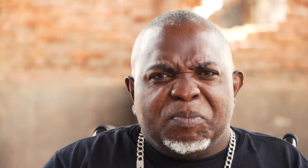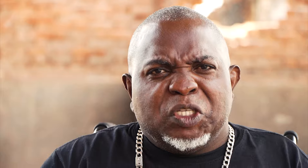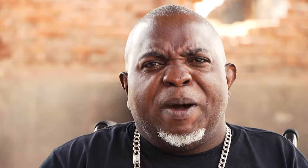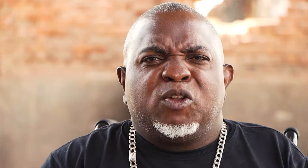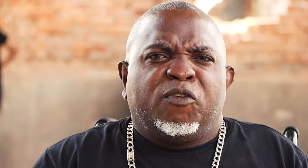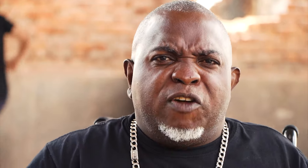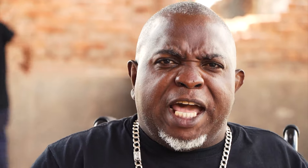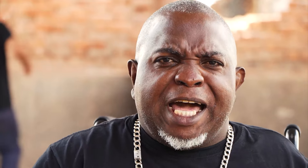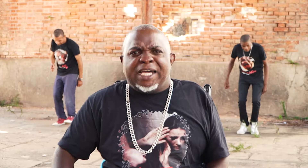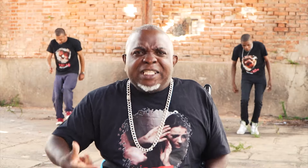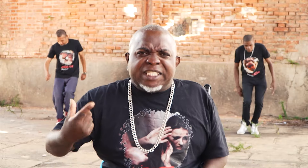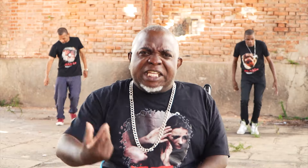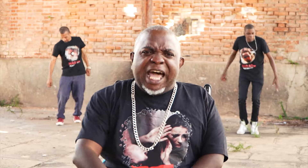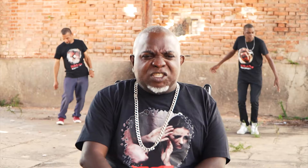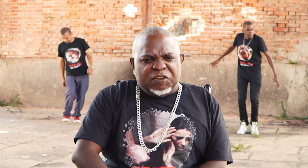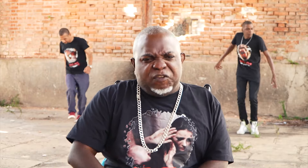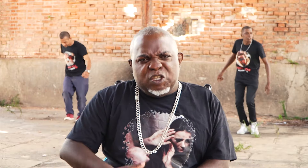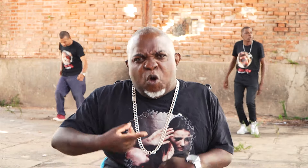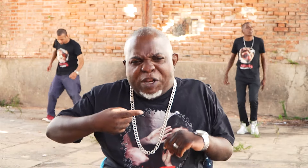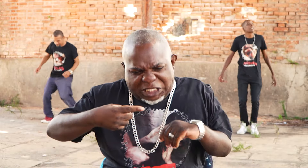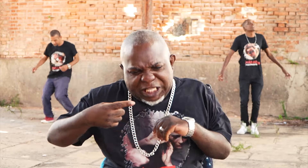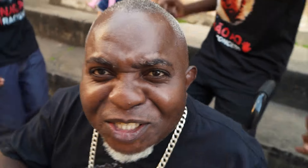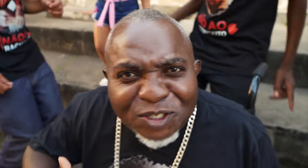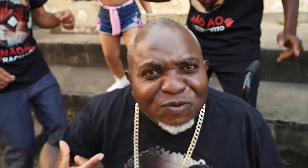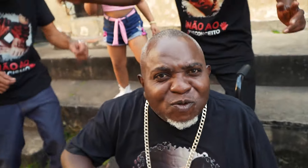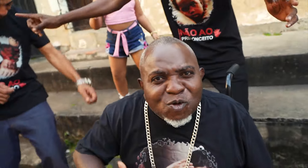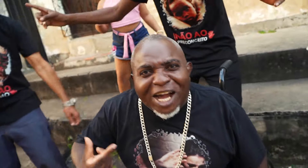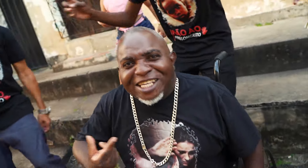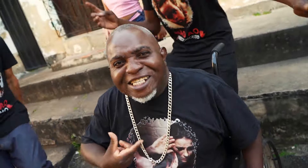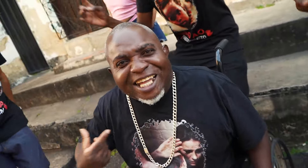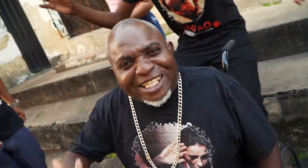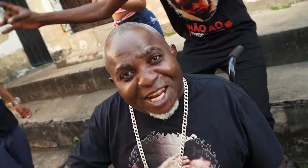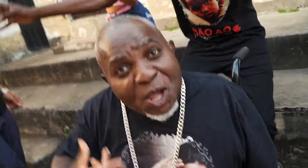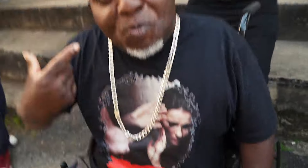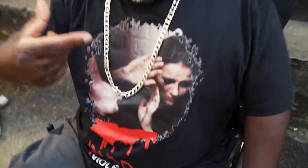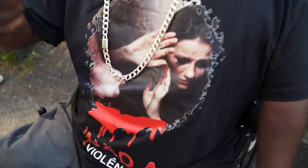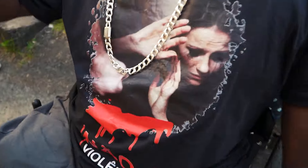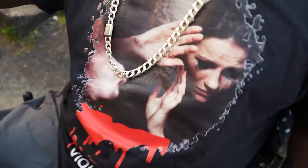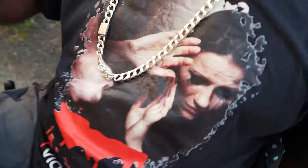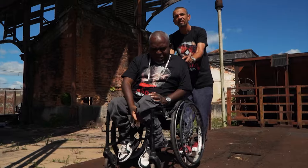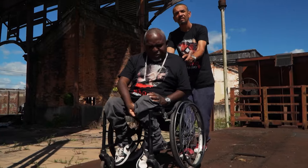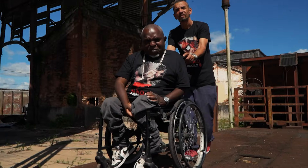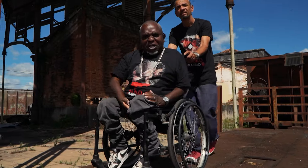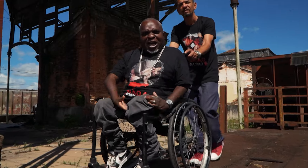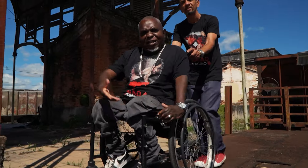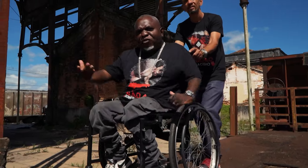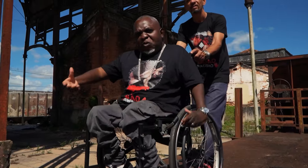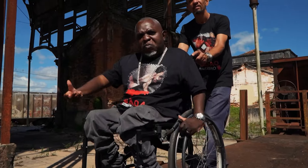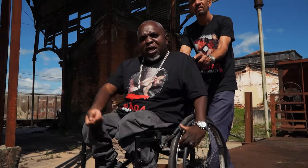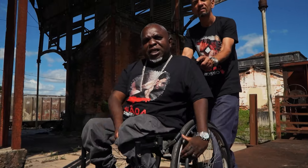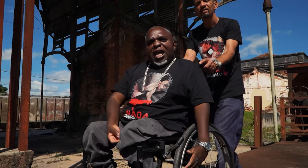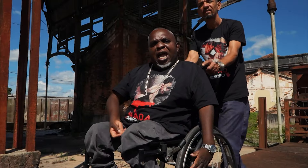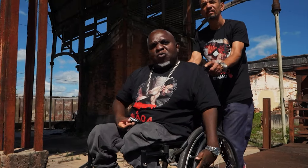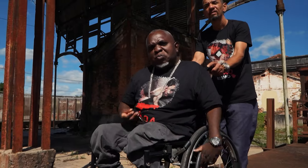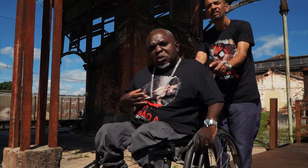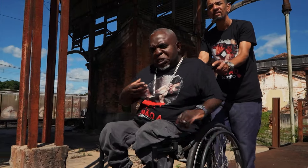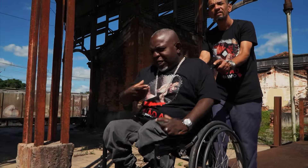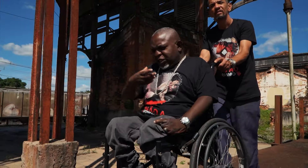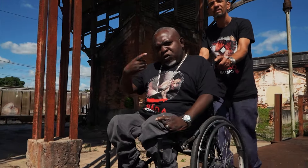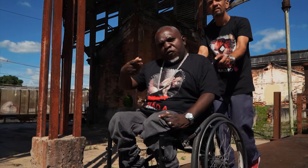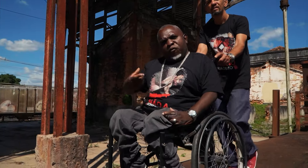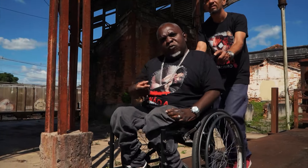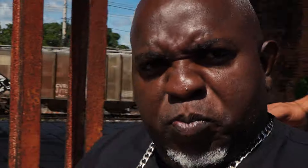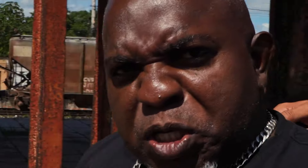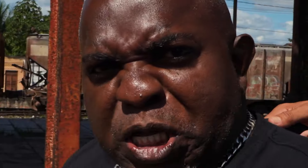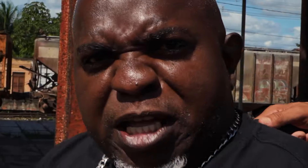a mesma novela. Cena de violência se divulga aqui na tela. Mulher preta é espancada, doméstica é